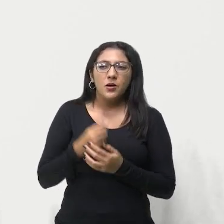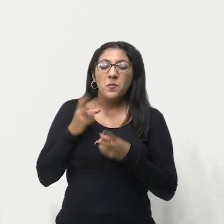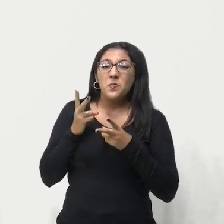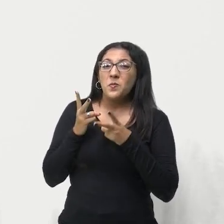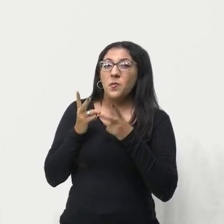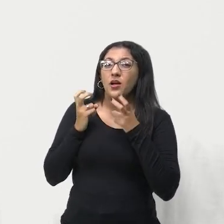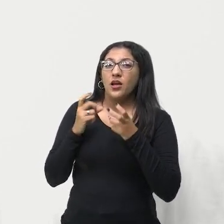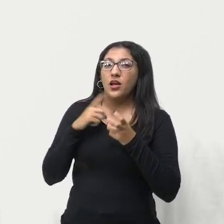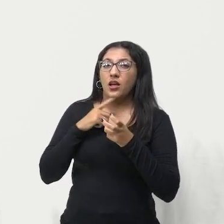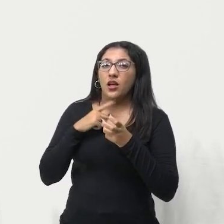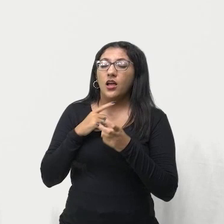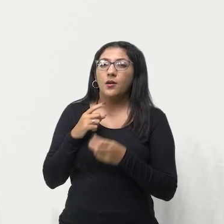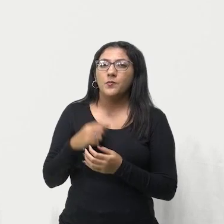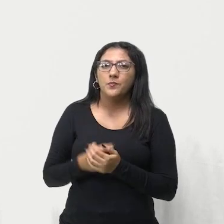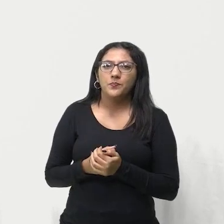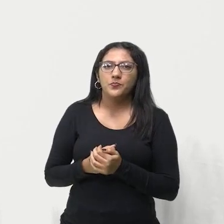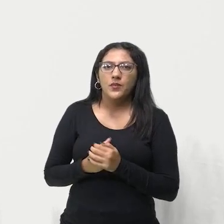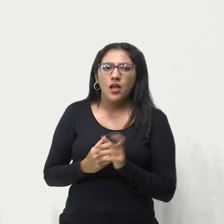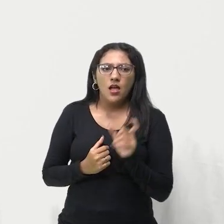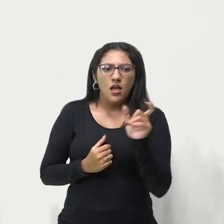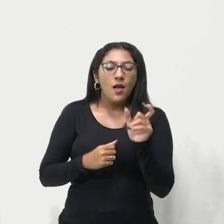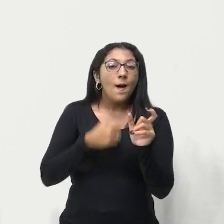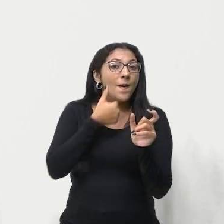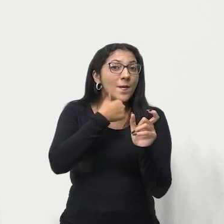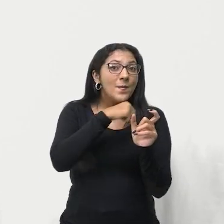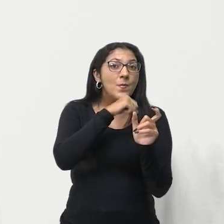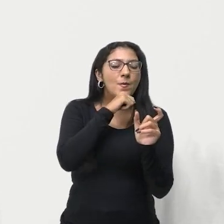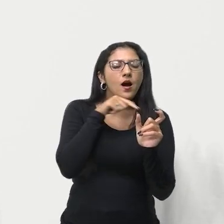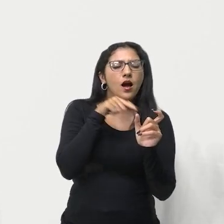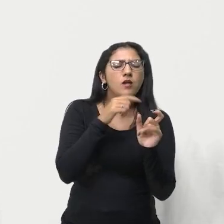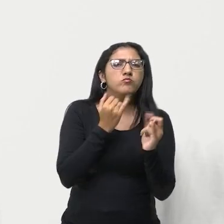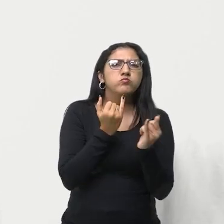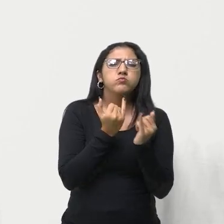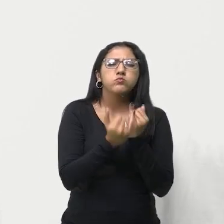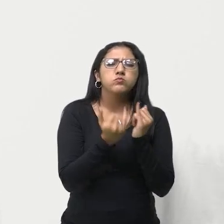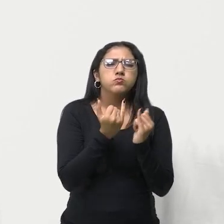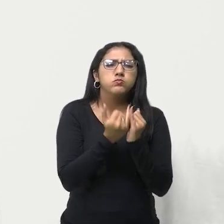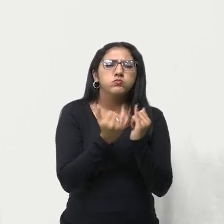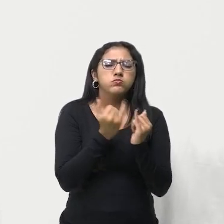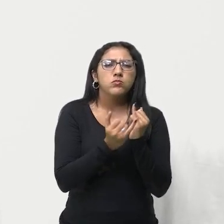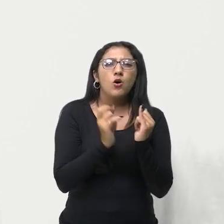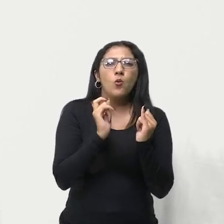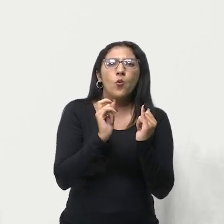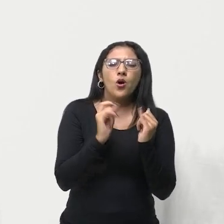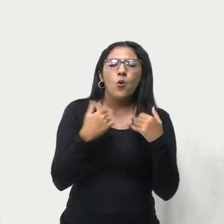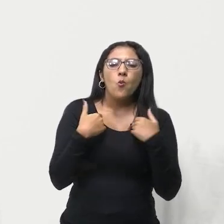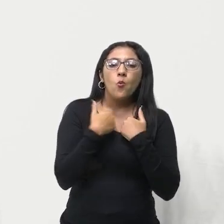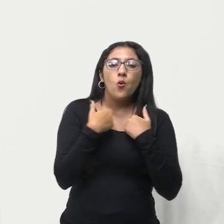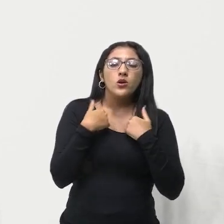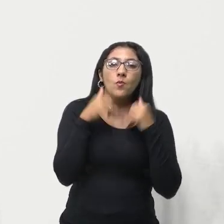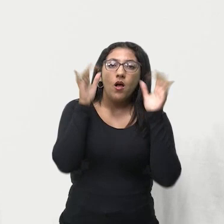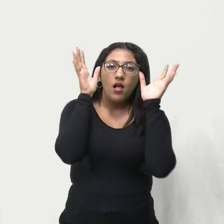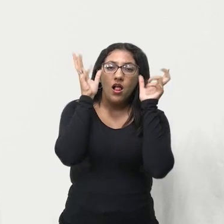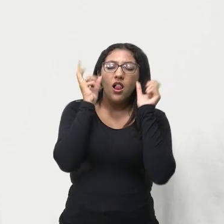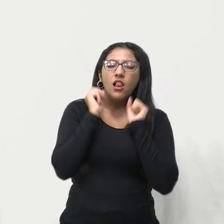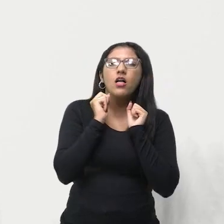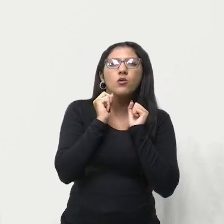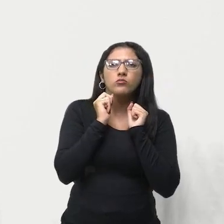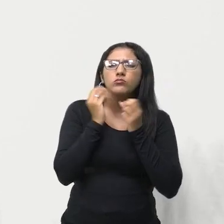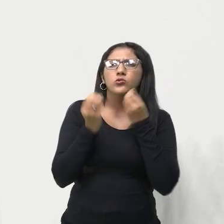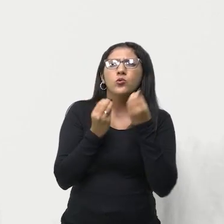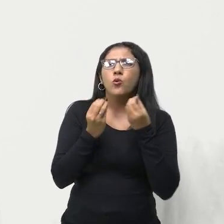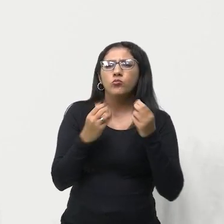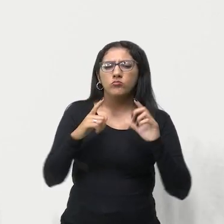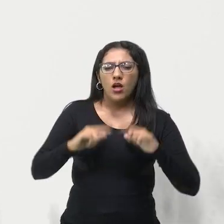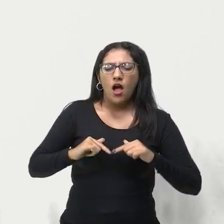a mãe foi comparada a uma leoa por meio de alguma